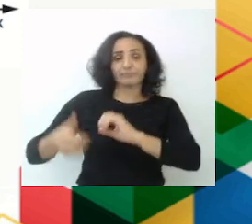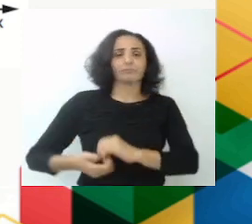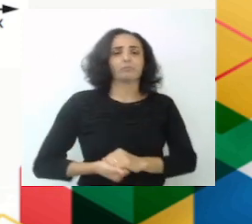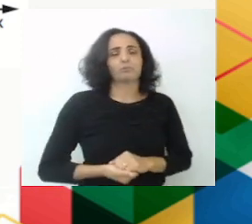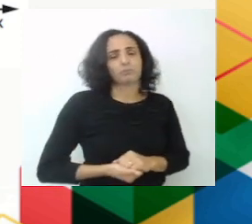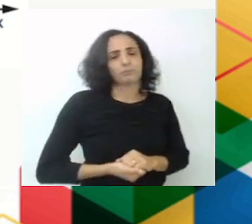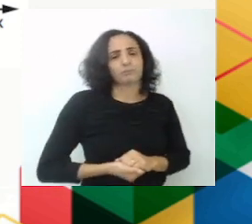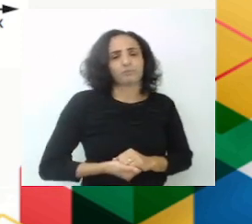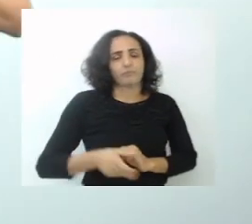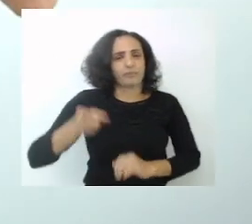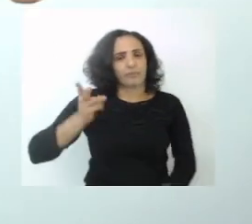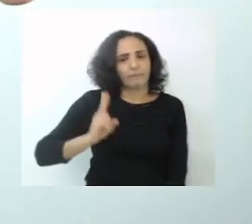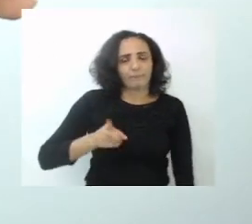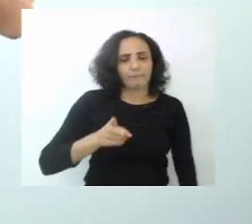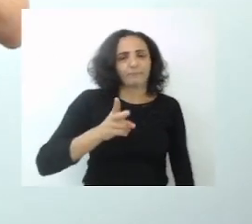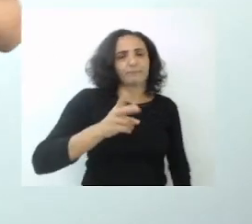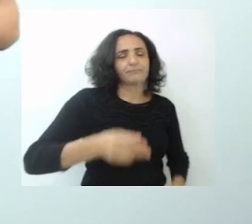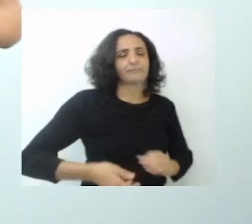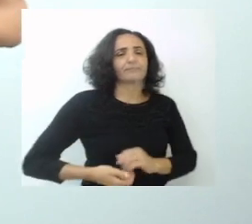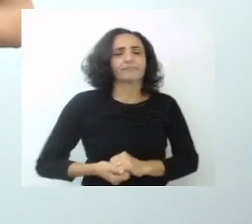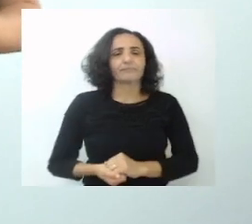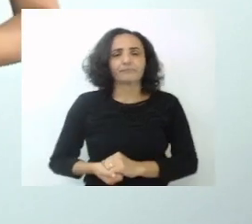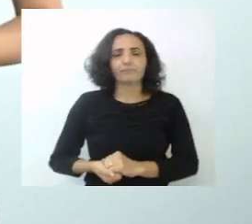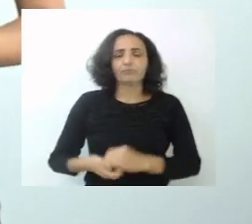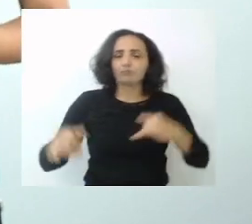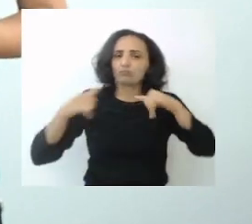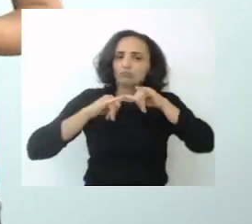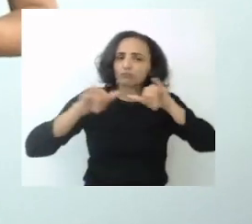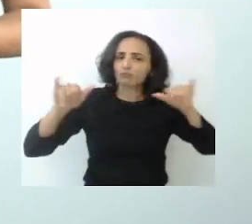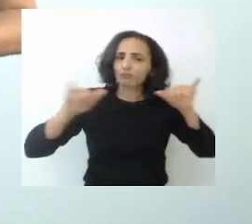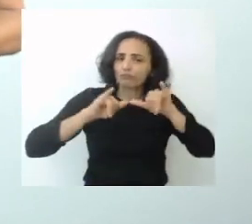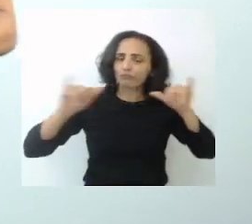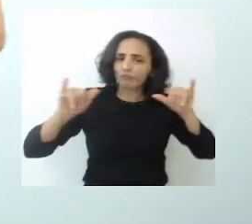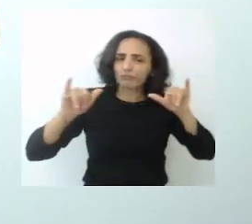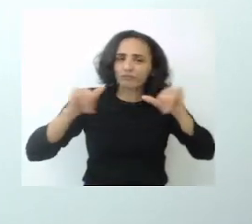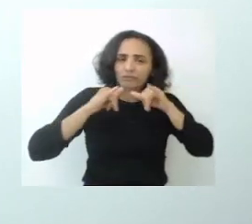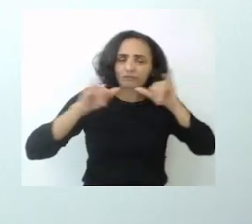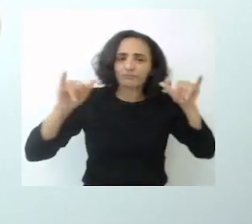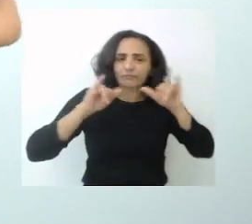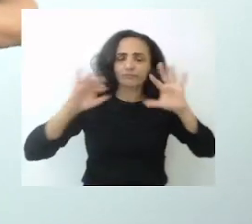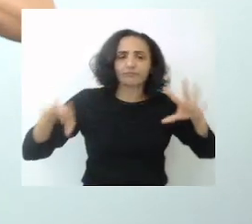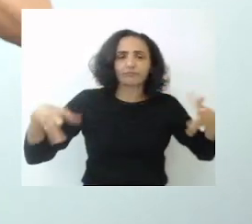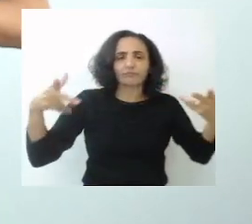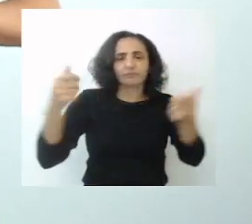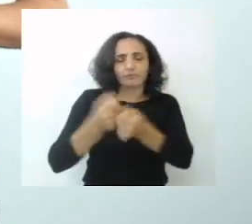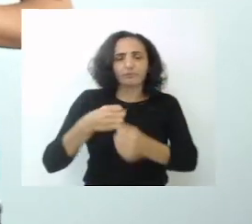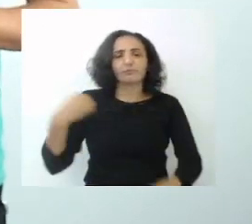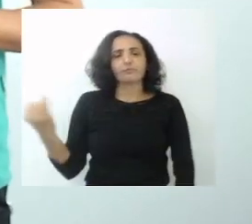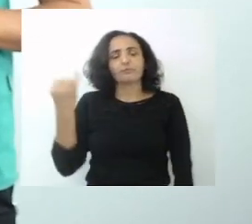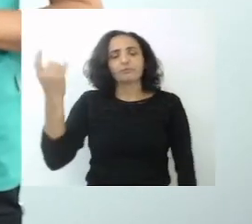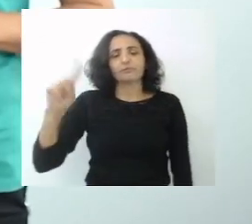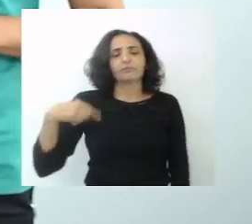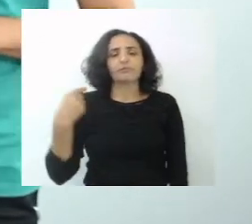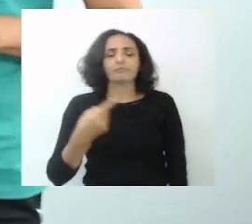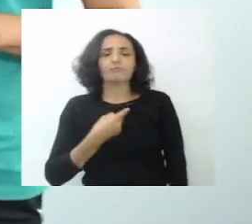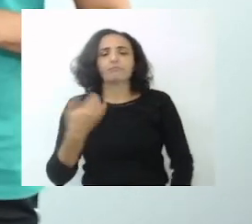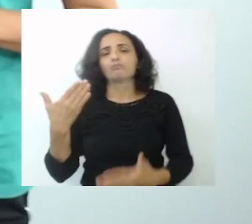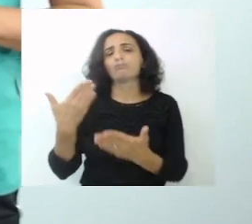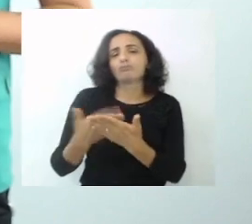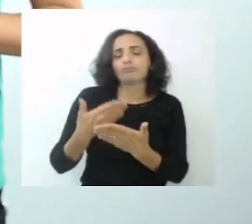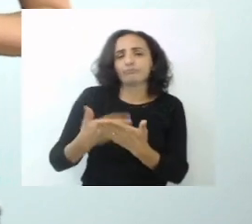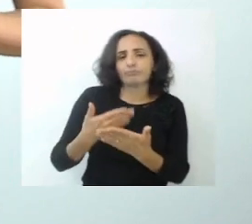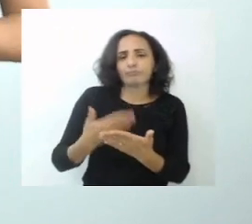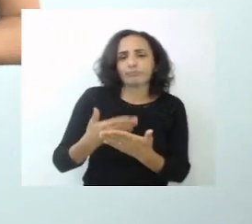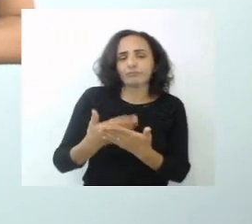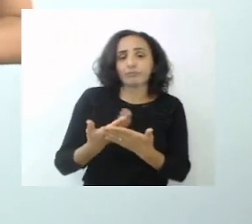antes de ir para o próximo tópico, tem um avisozinho aqui para vocês, uma dicasinha, que este material aqui, ele